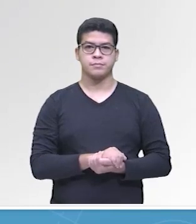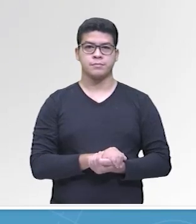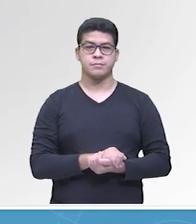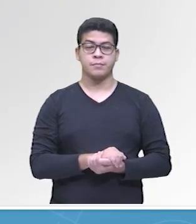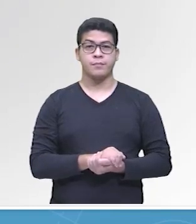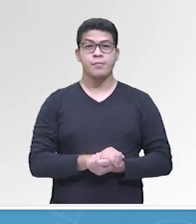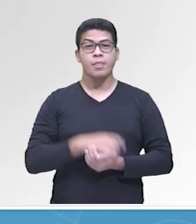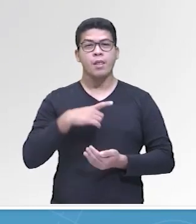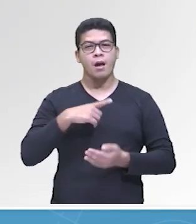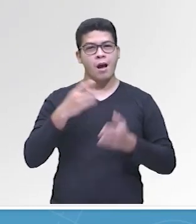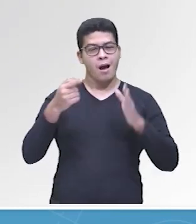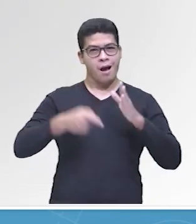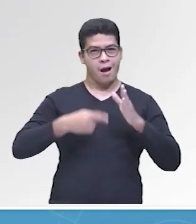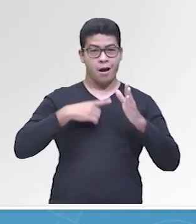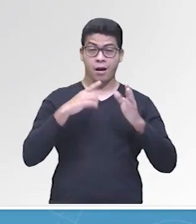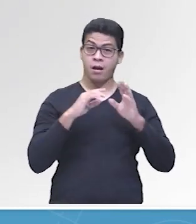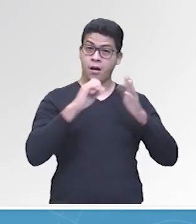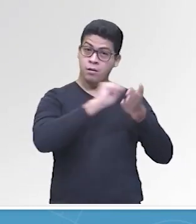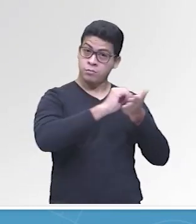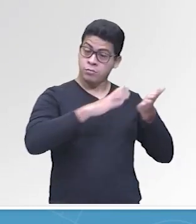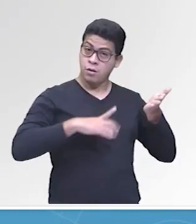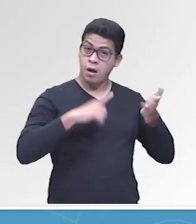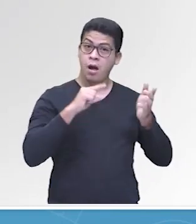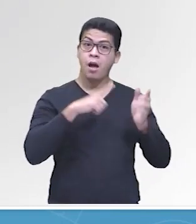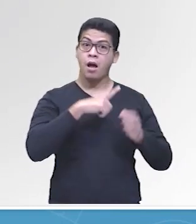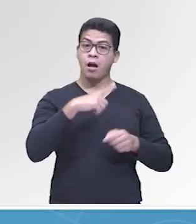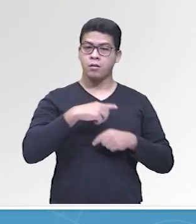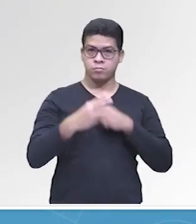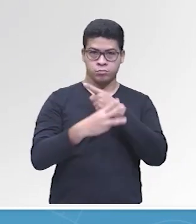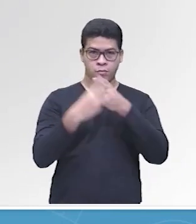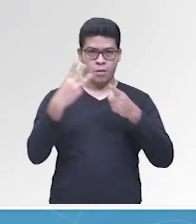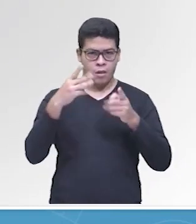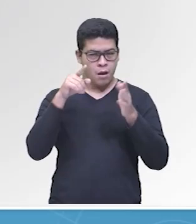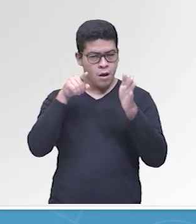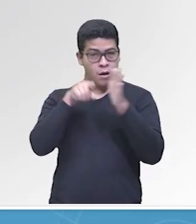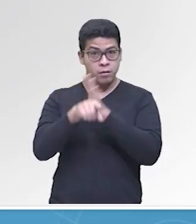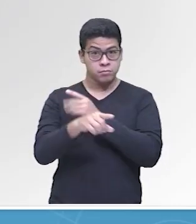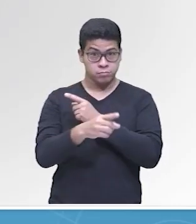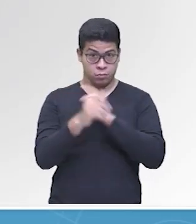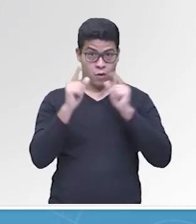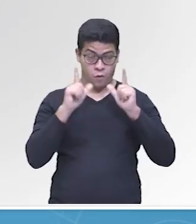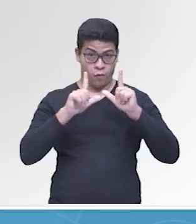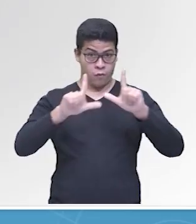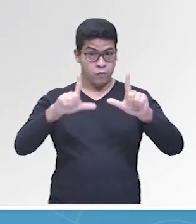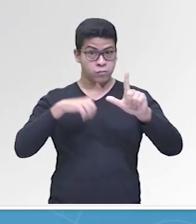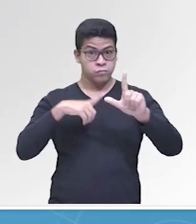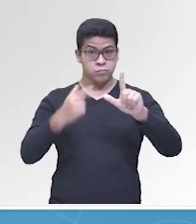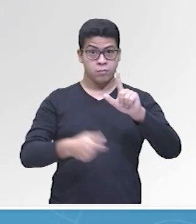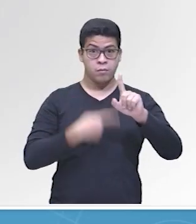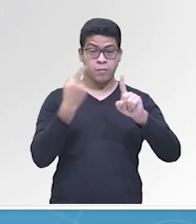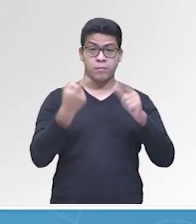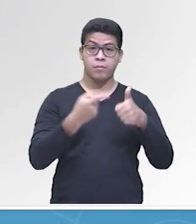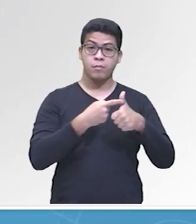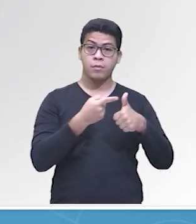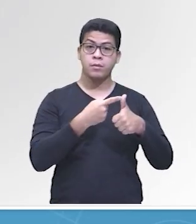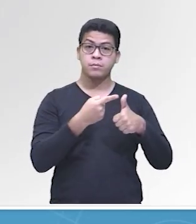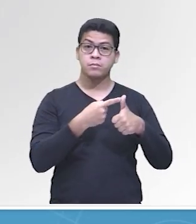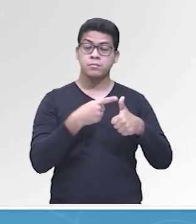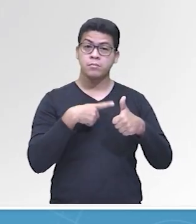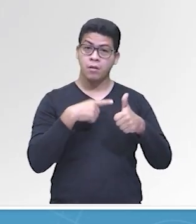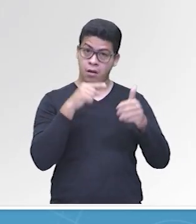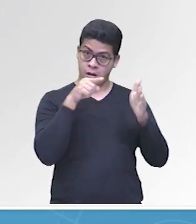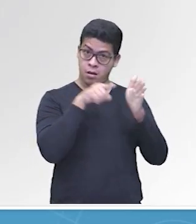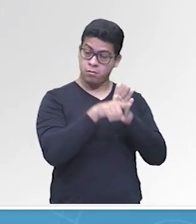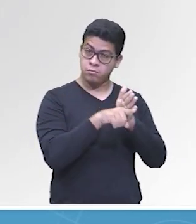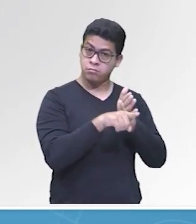Nesta nossa dinâmica local interativa, nós teremos 3 questões. Vou mostrar para vocês aí a nossa primeira questão, né? Temos